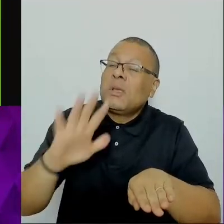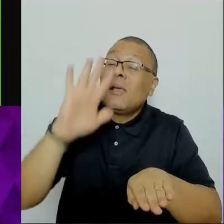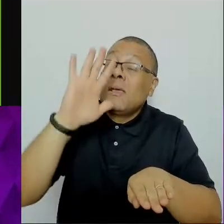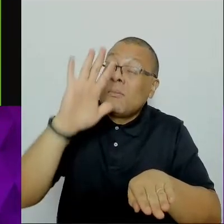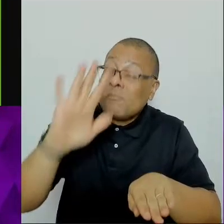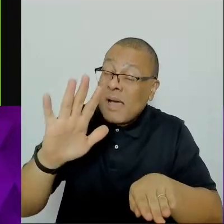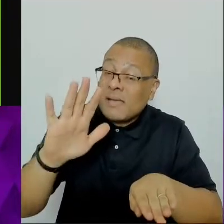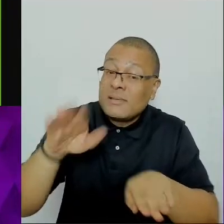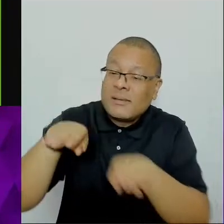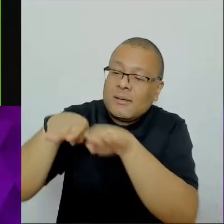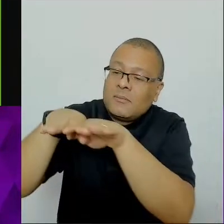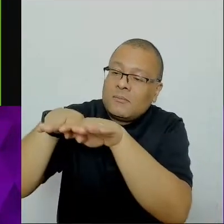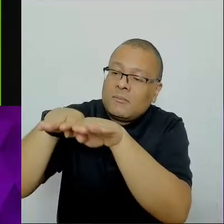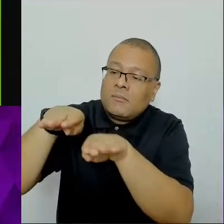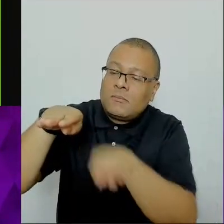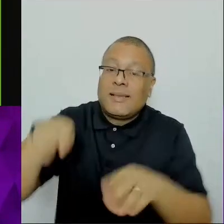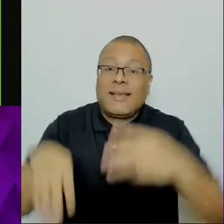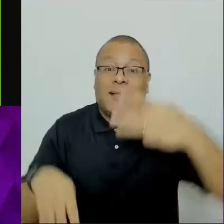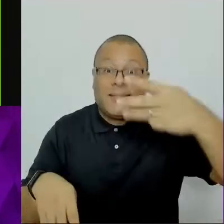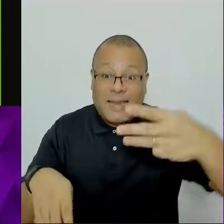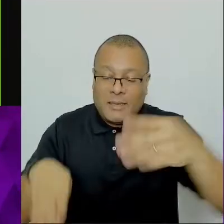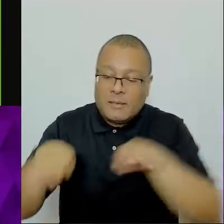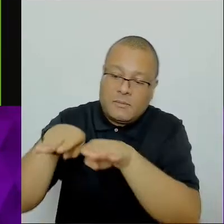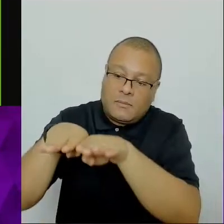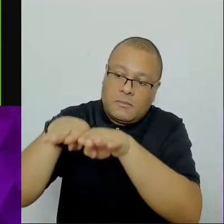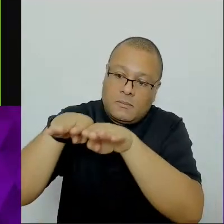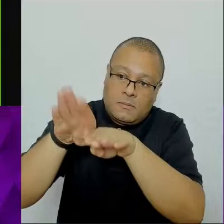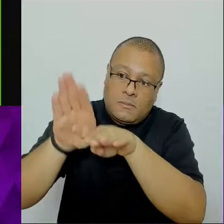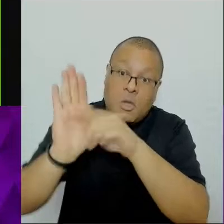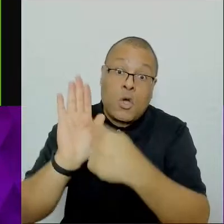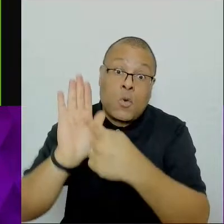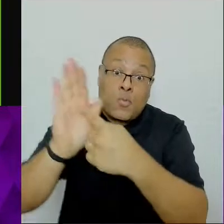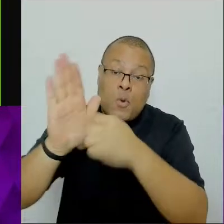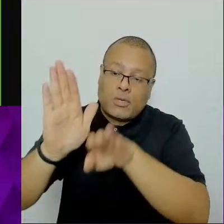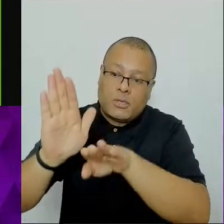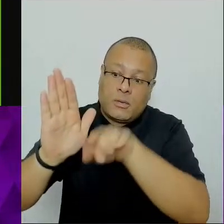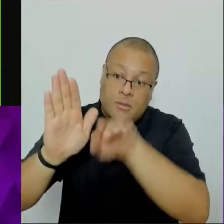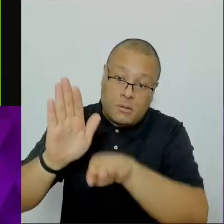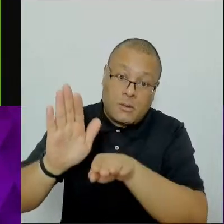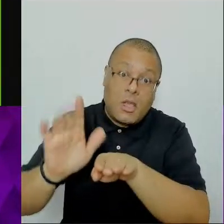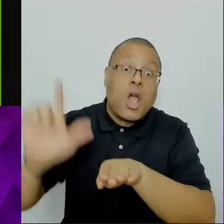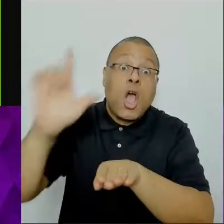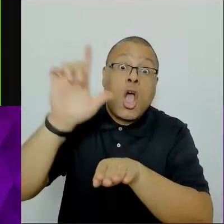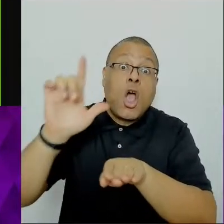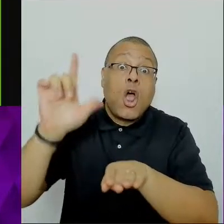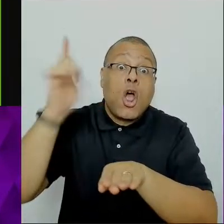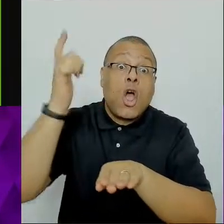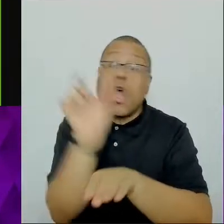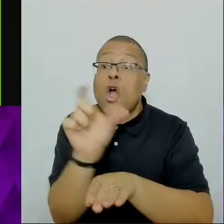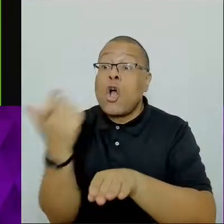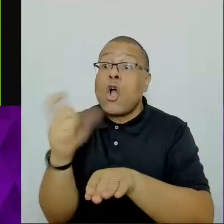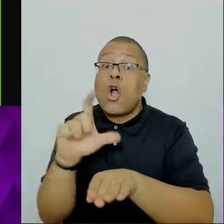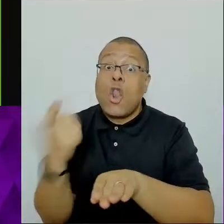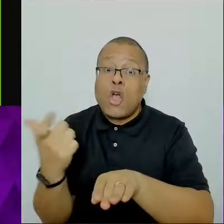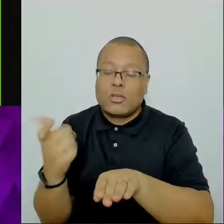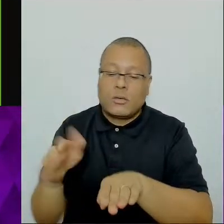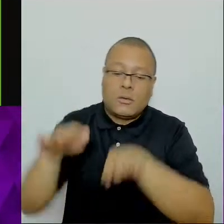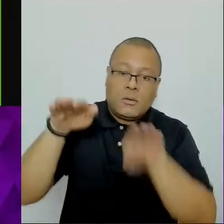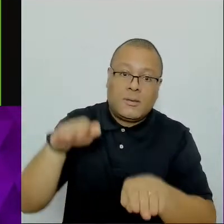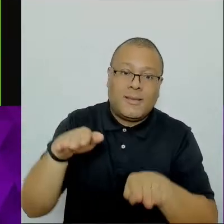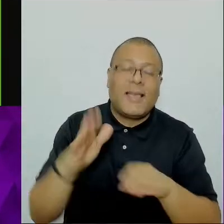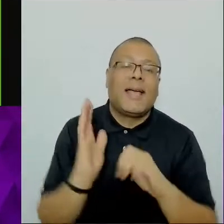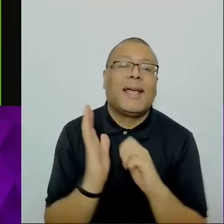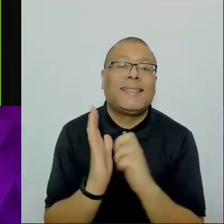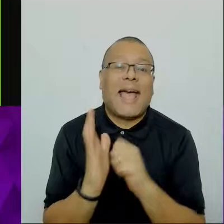três camadas: uma camada para apresentação, outra para lógica e a outra para dados. E aí tem vários benefícios,